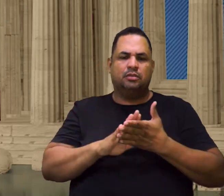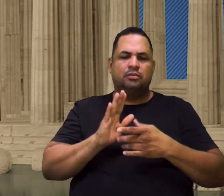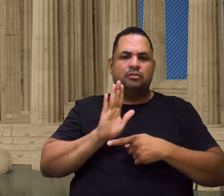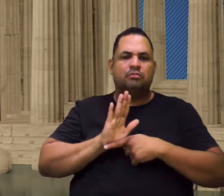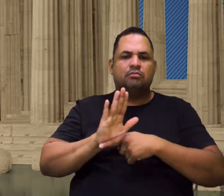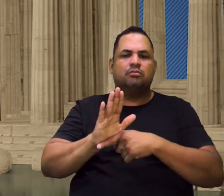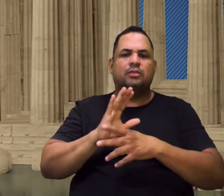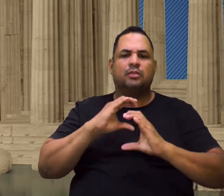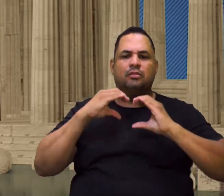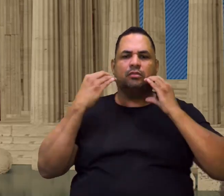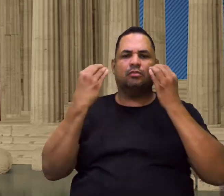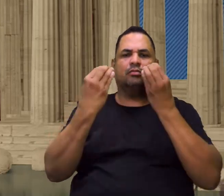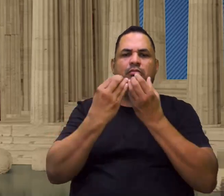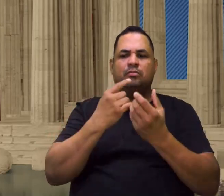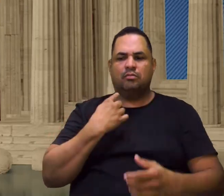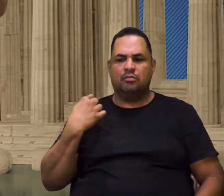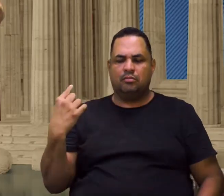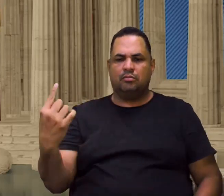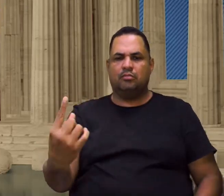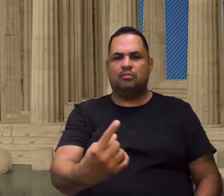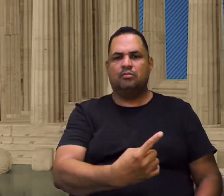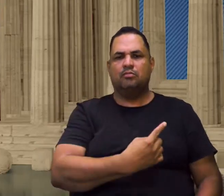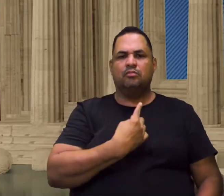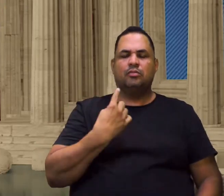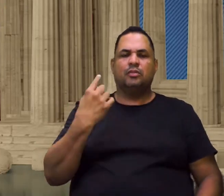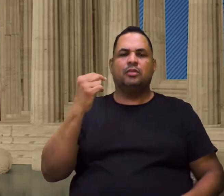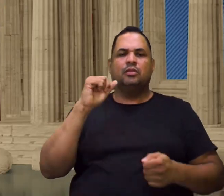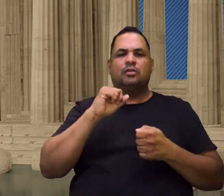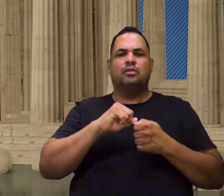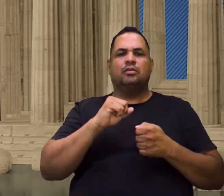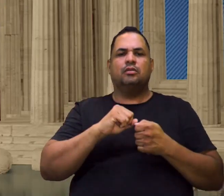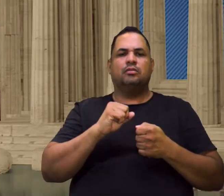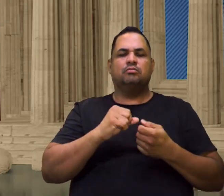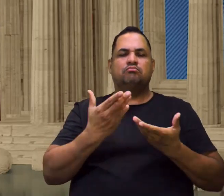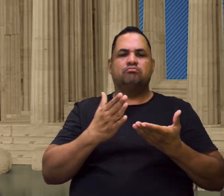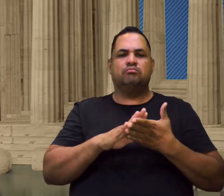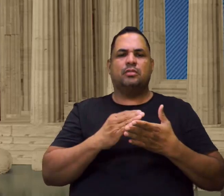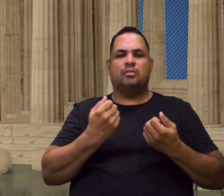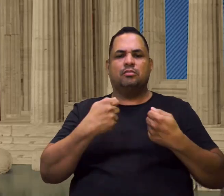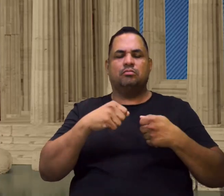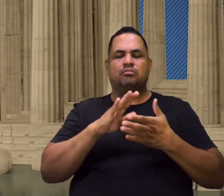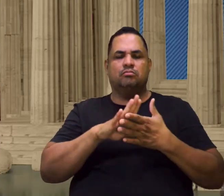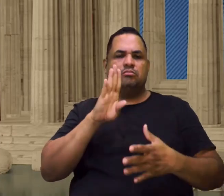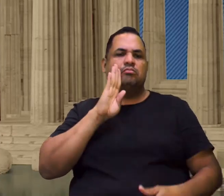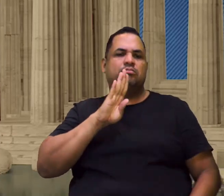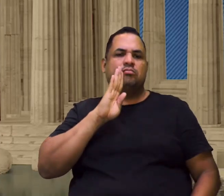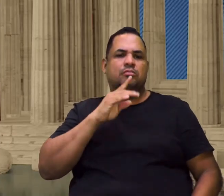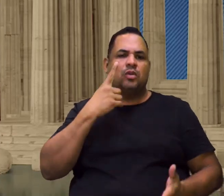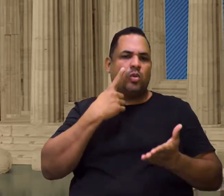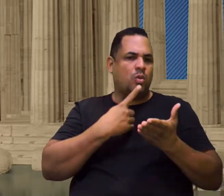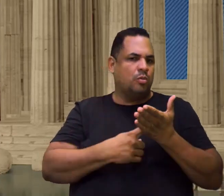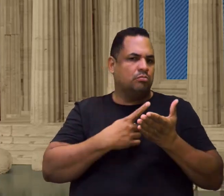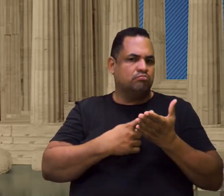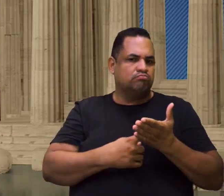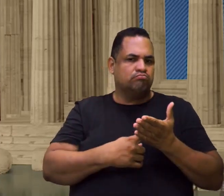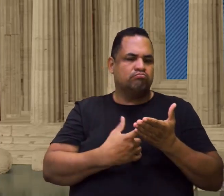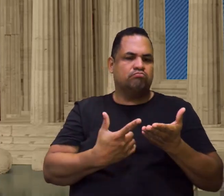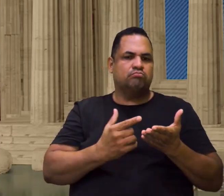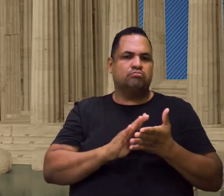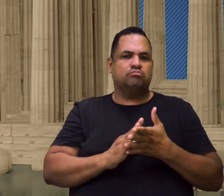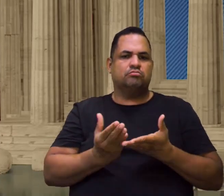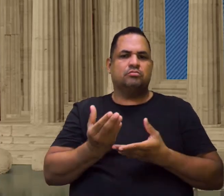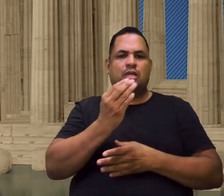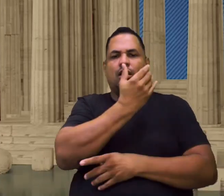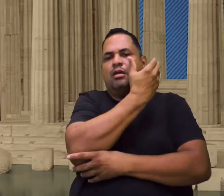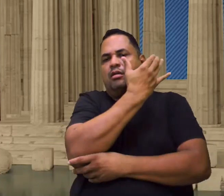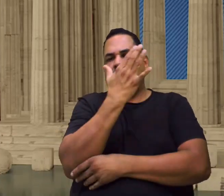aquela comunidade que está em torno de onde você reside. Isso é uma perspectiva muito legal, é um compromisso com a